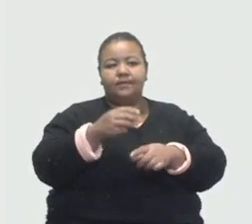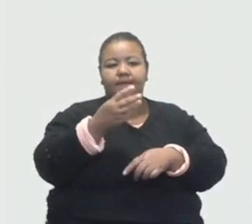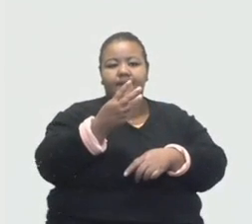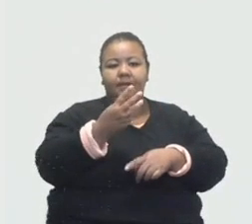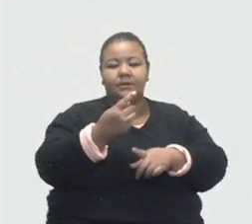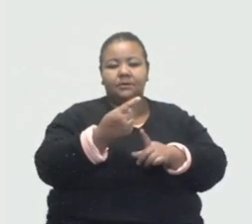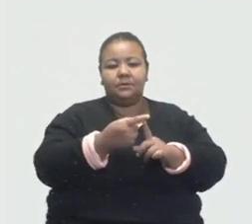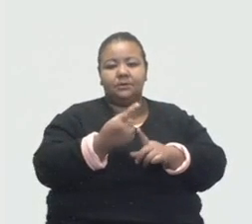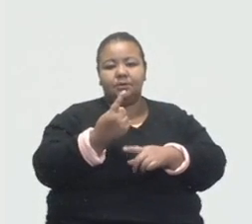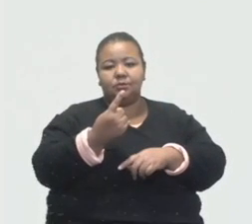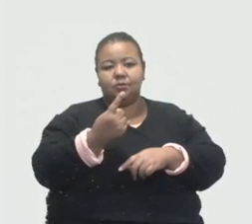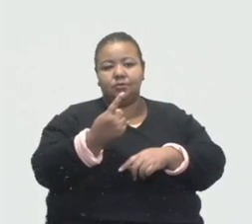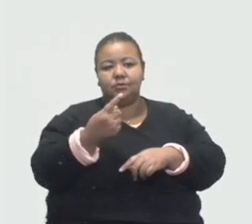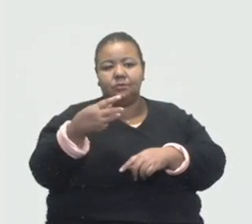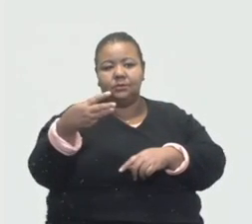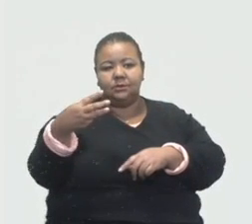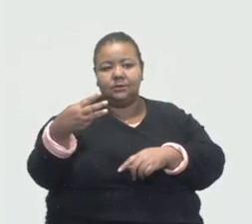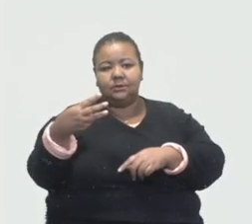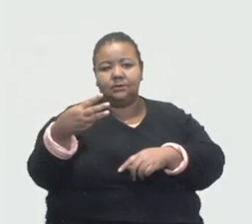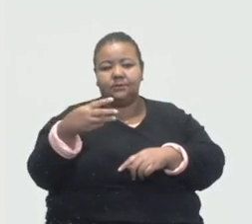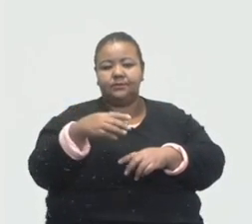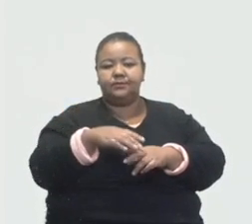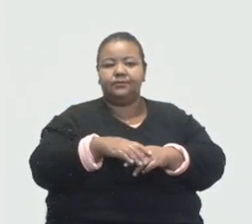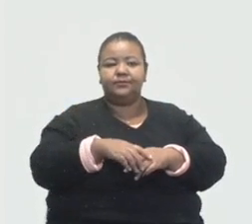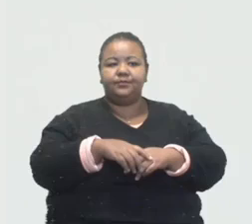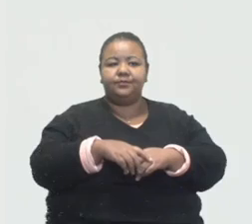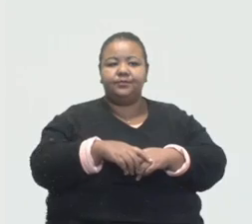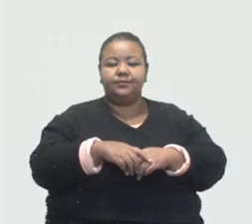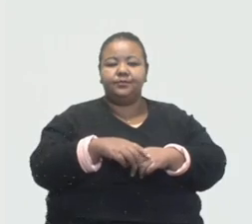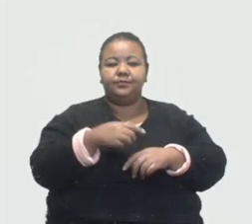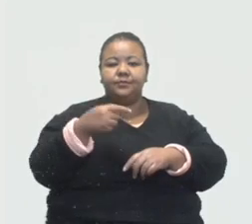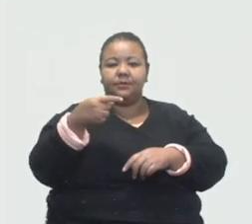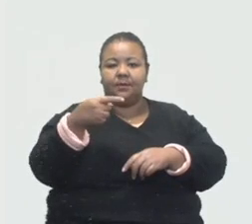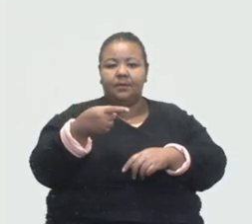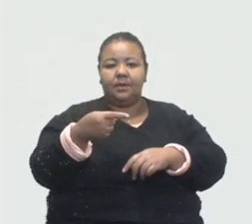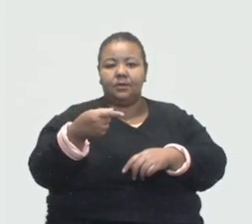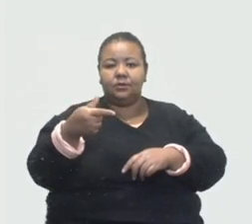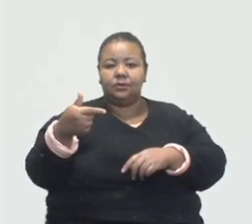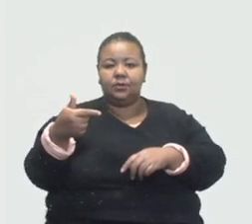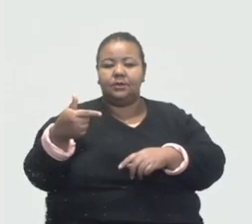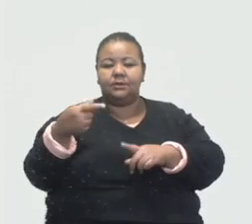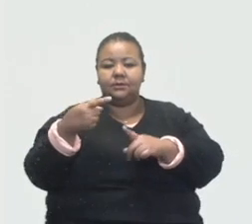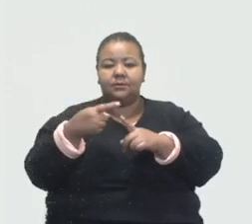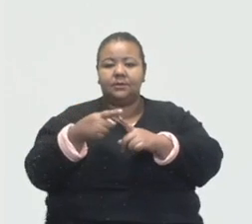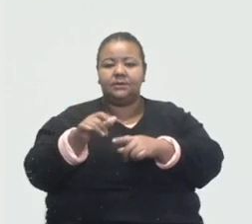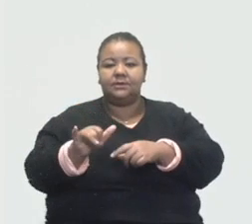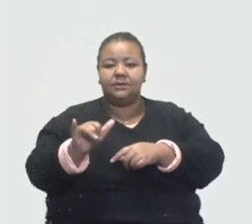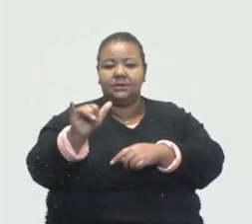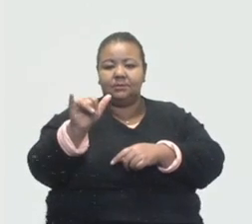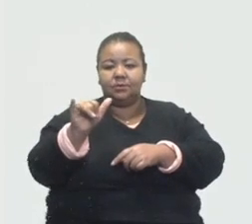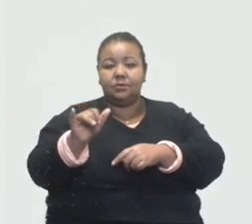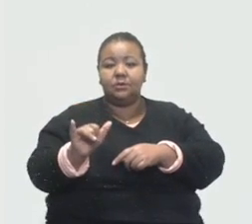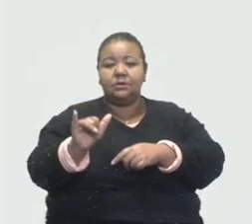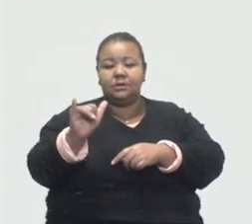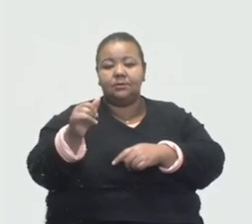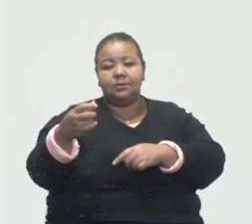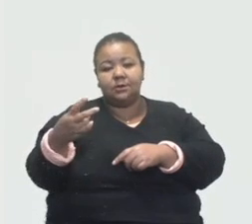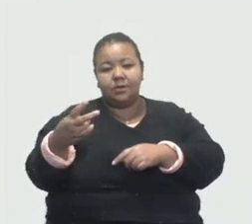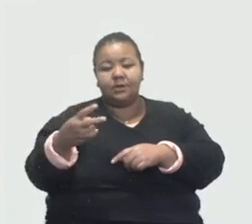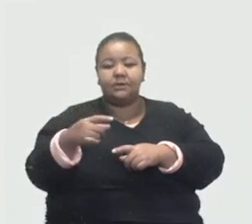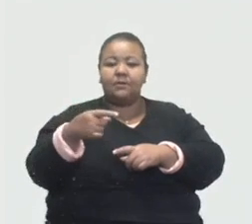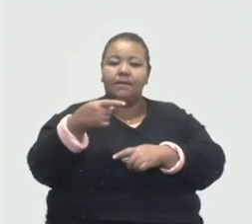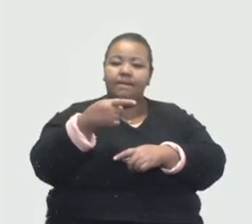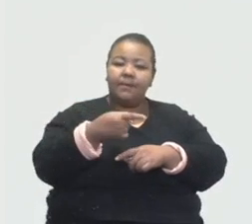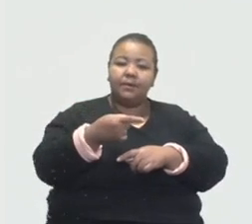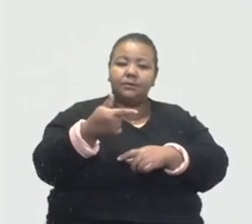1, 3. Menos 2 vezes y. Y é 2, então menos 2 vezes